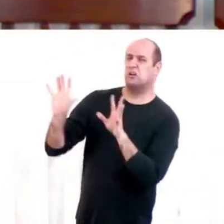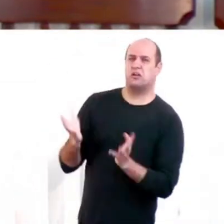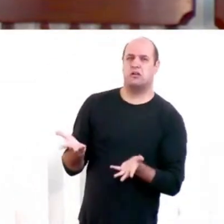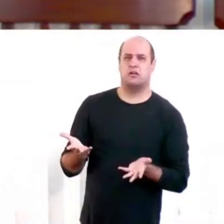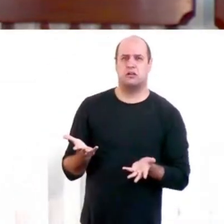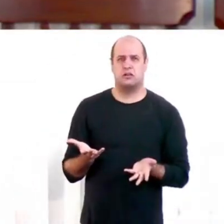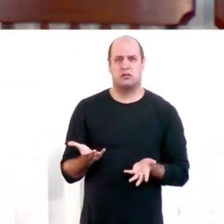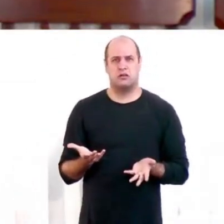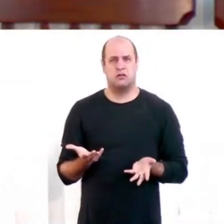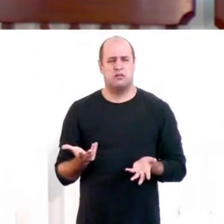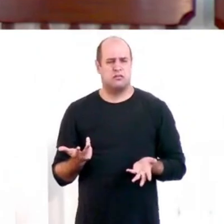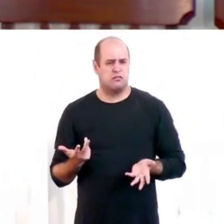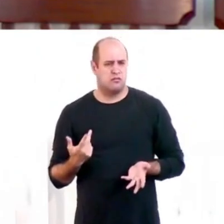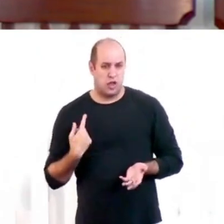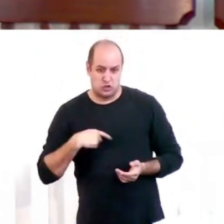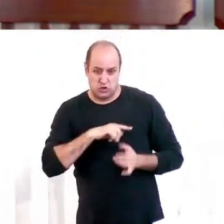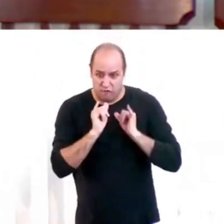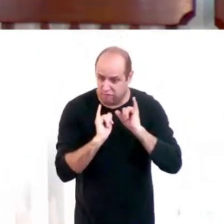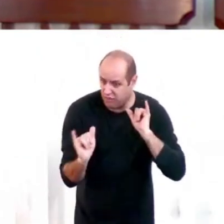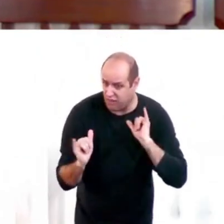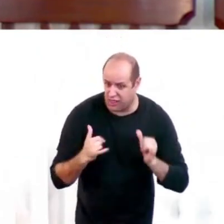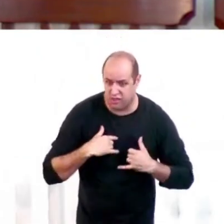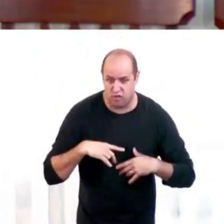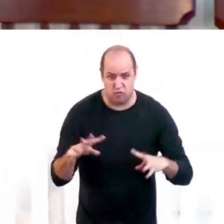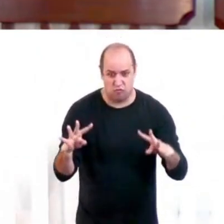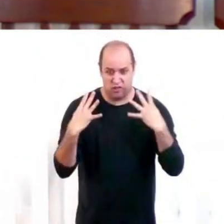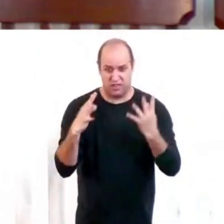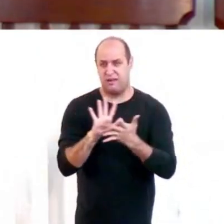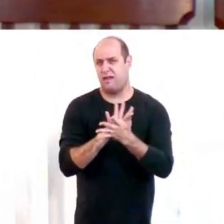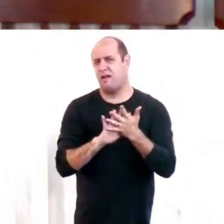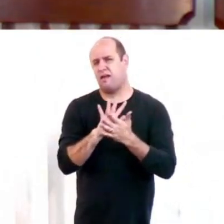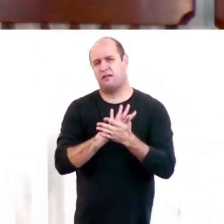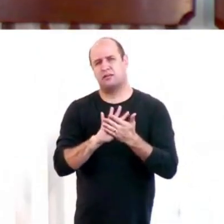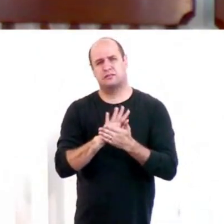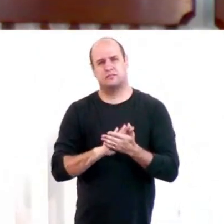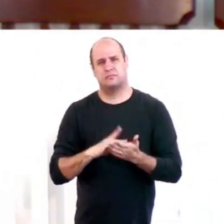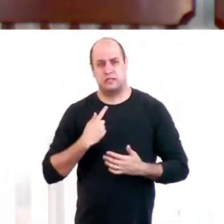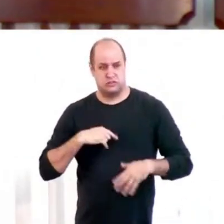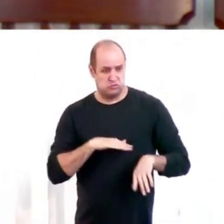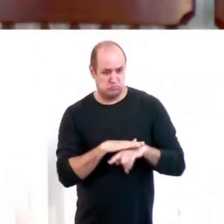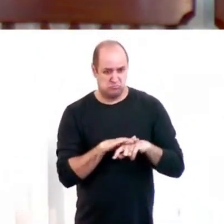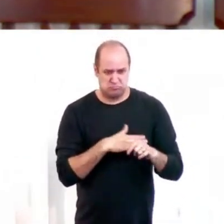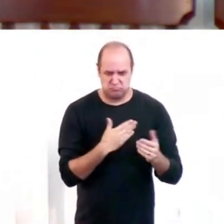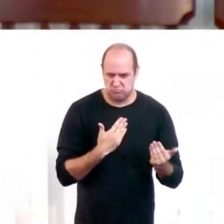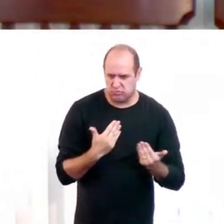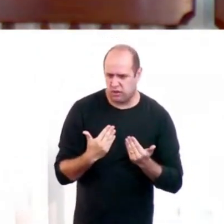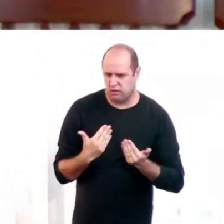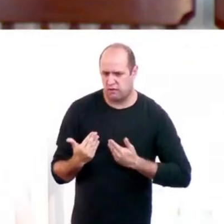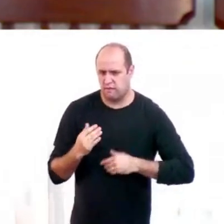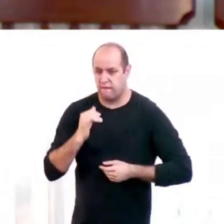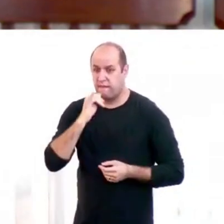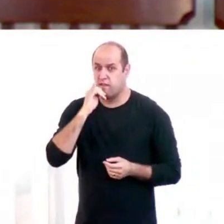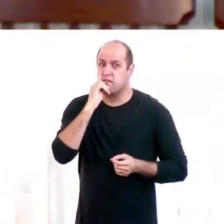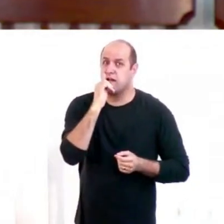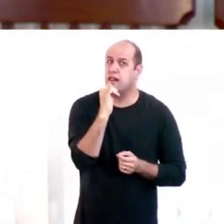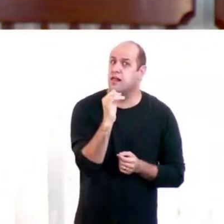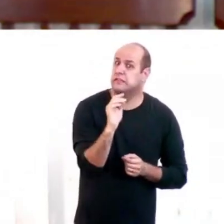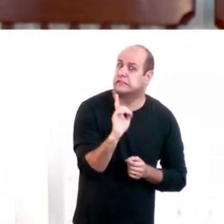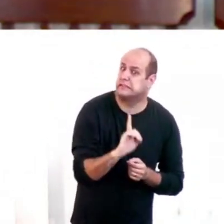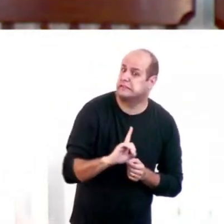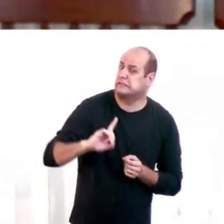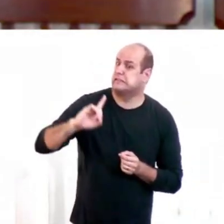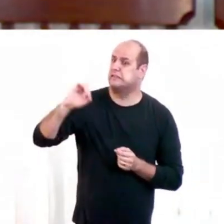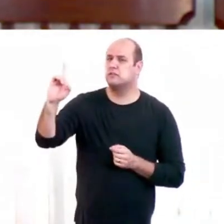ouvem, não nos ouvem. Muitas vezes, conversando numa roda, quando a gente chega na palavra Deus,